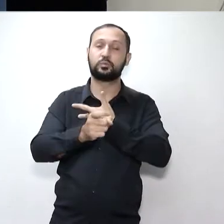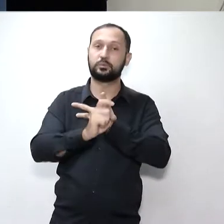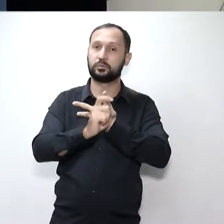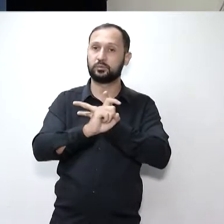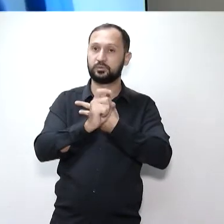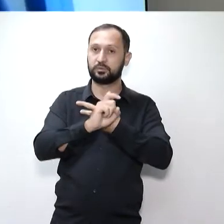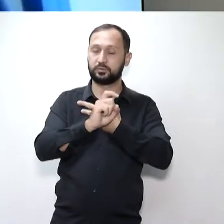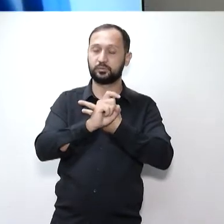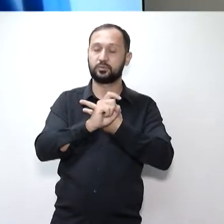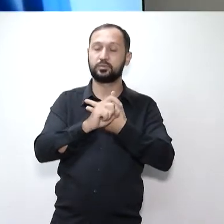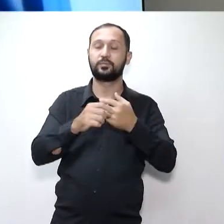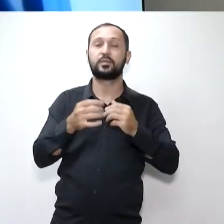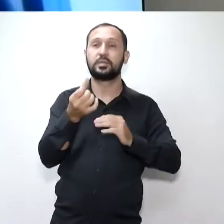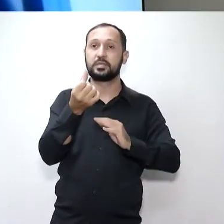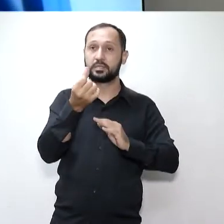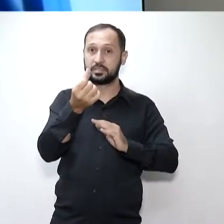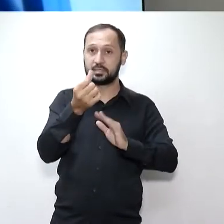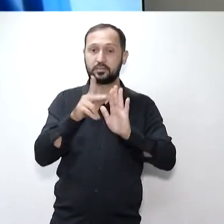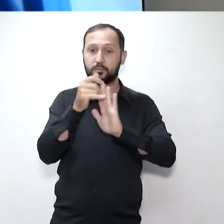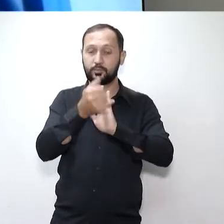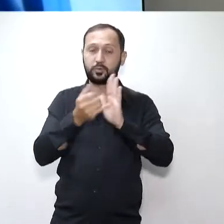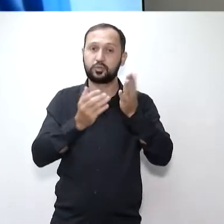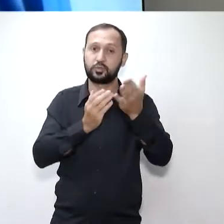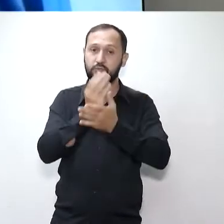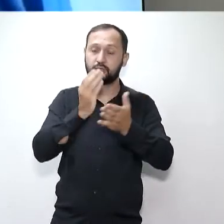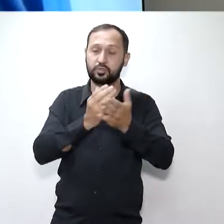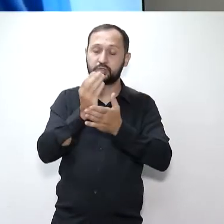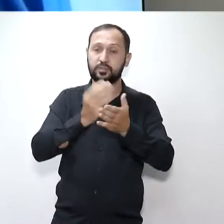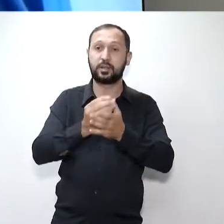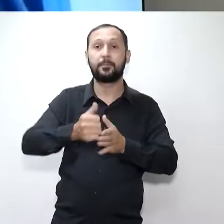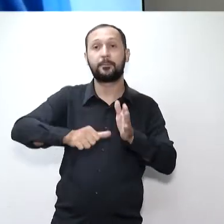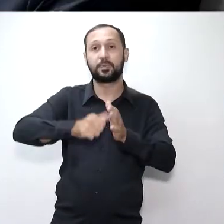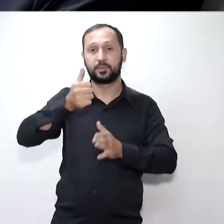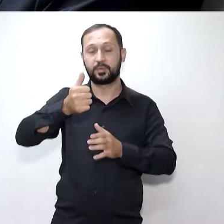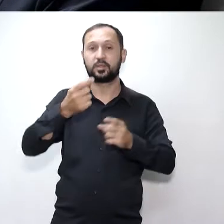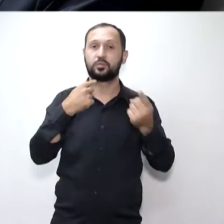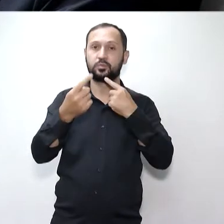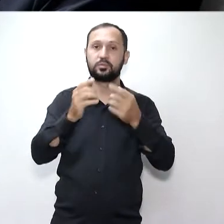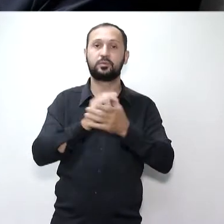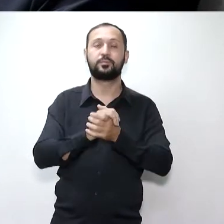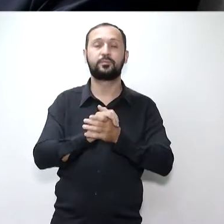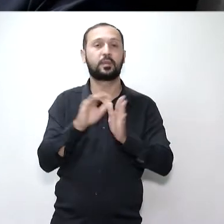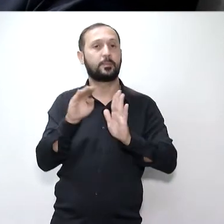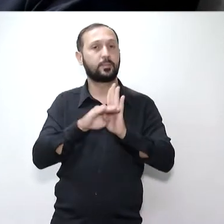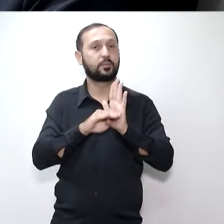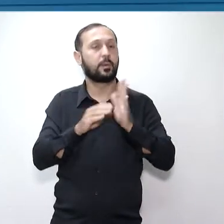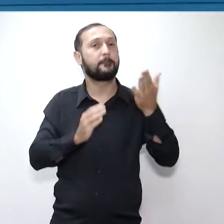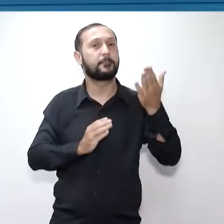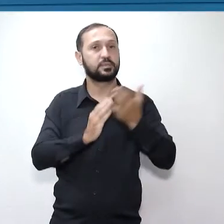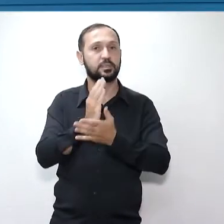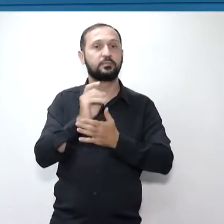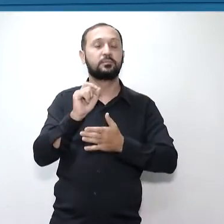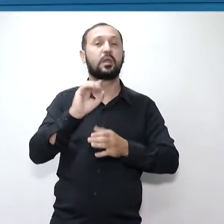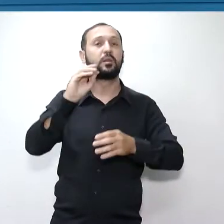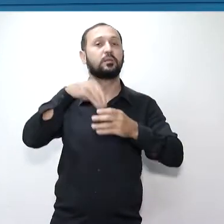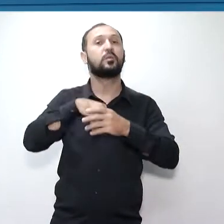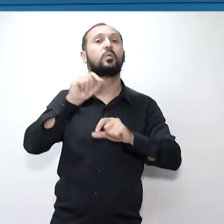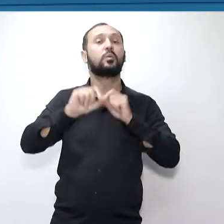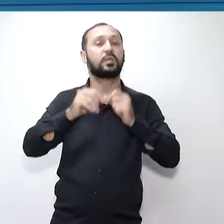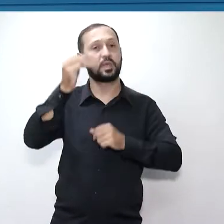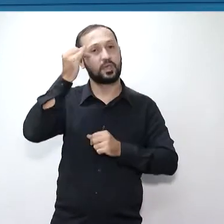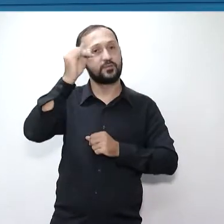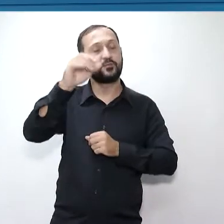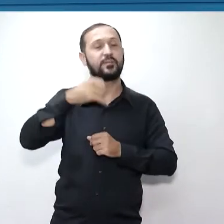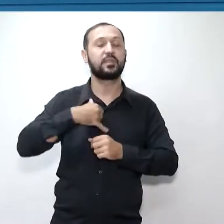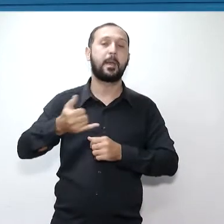foi mantido e 6 projetos de lei em primeira discussão. Todos foram aprovados. Entre as proposições